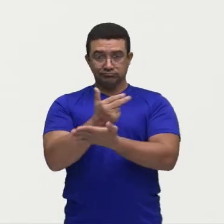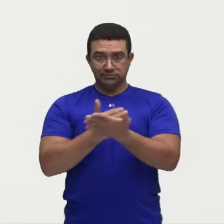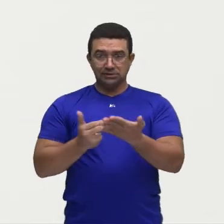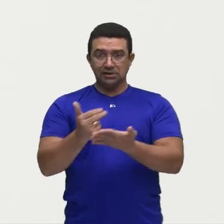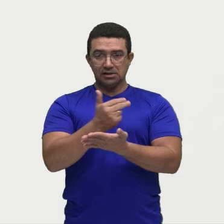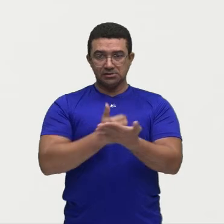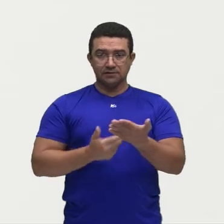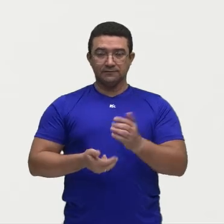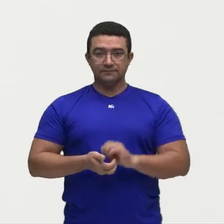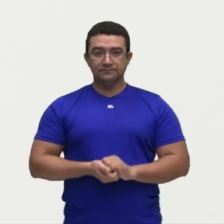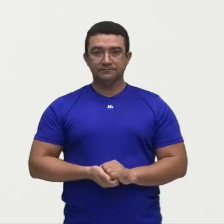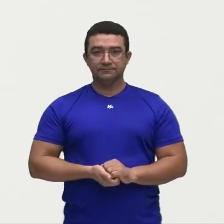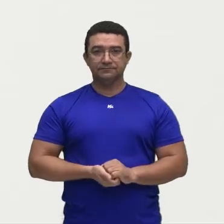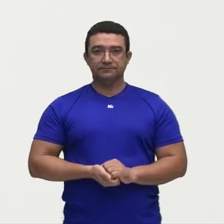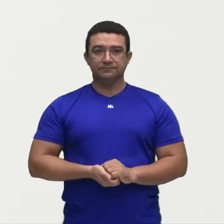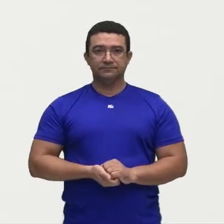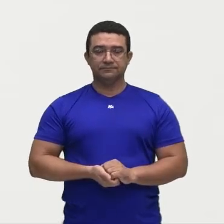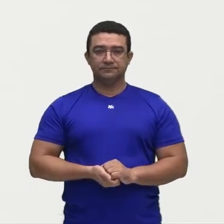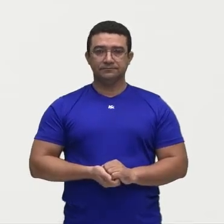Continuando.